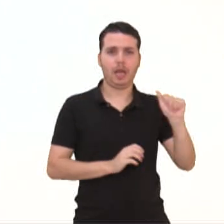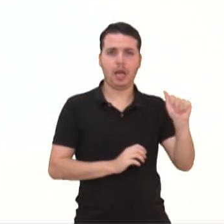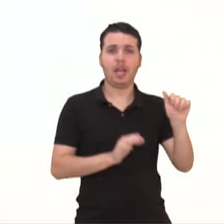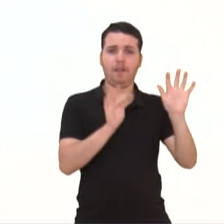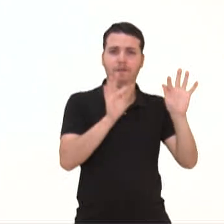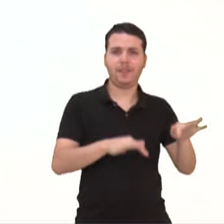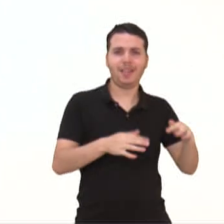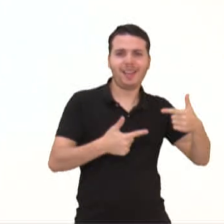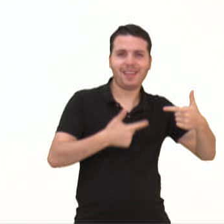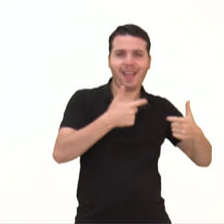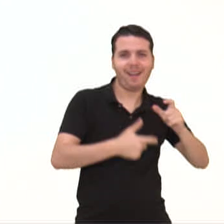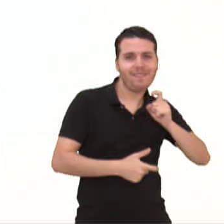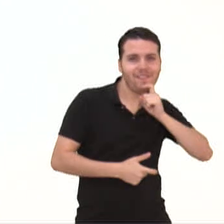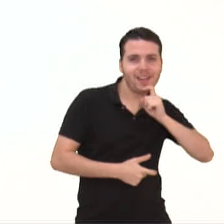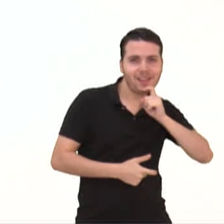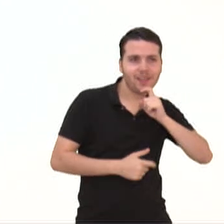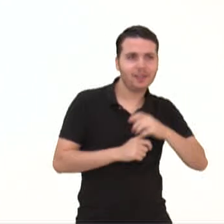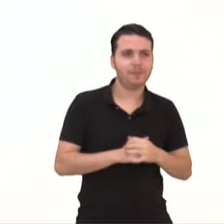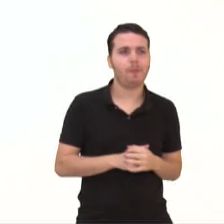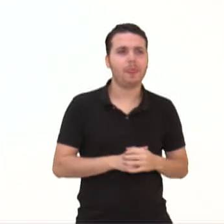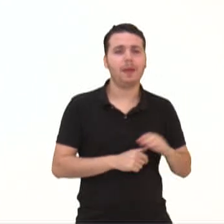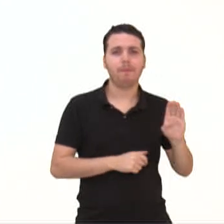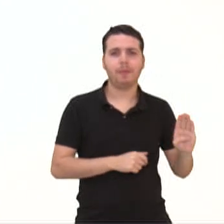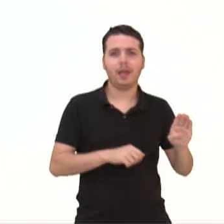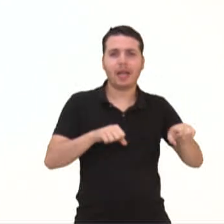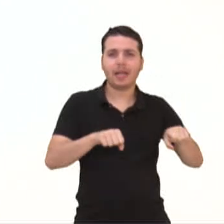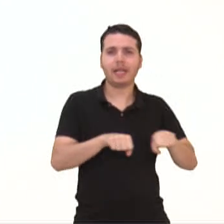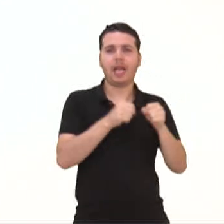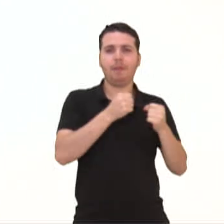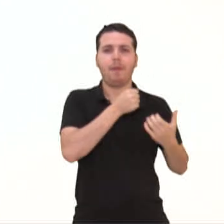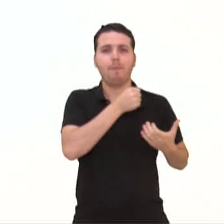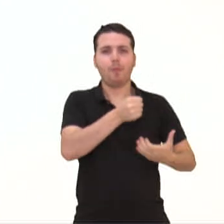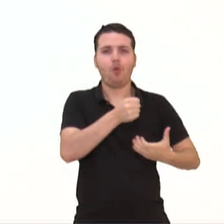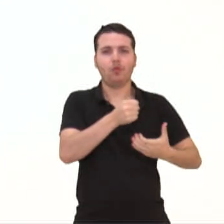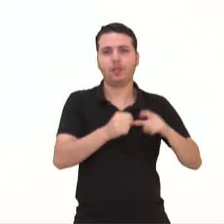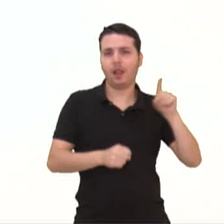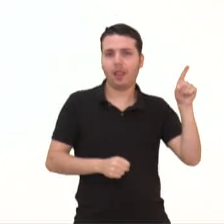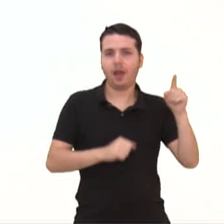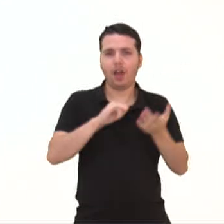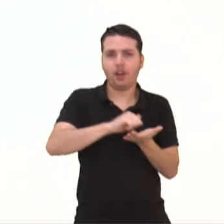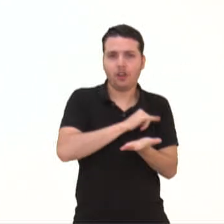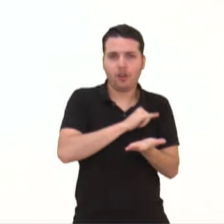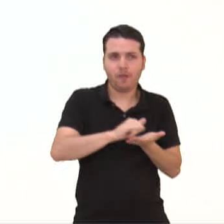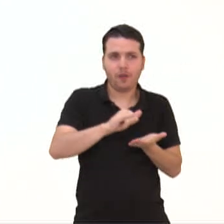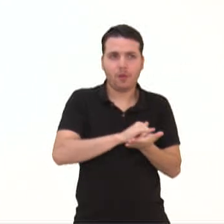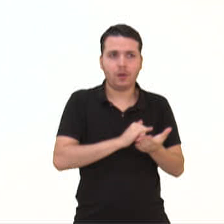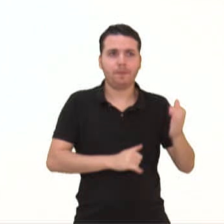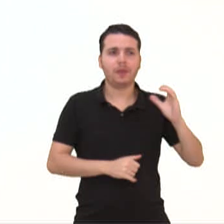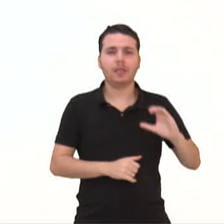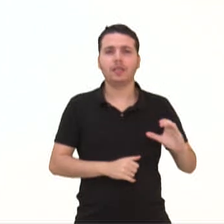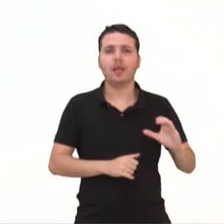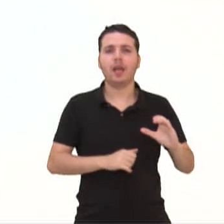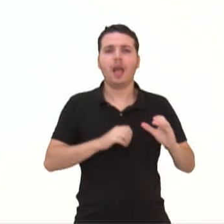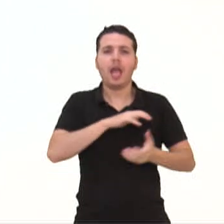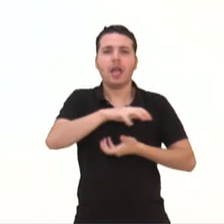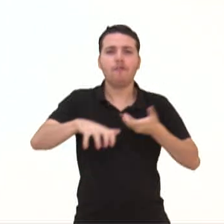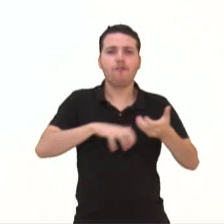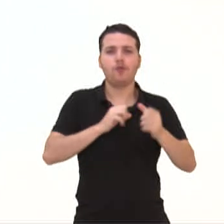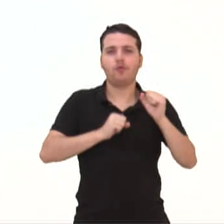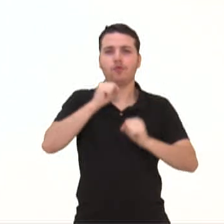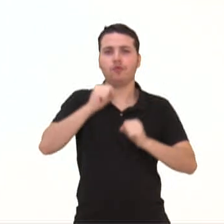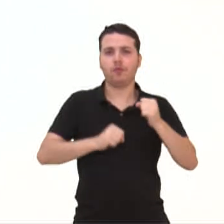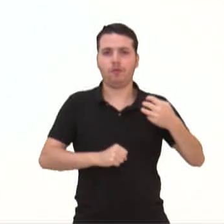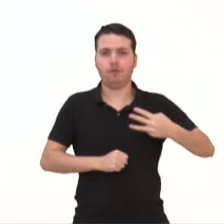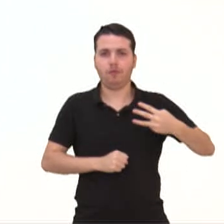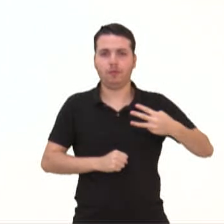Bolsa de Valores de Nova York. Letra C, a terceira revolução industrial. Então você tem um tempo agora para responder.